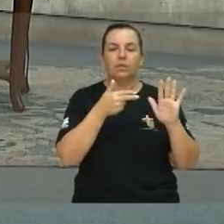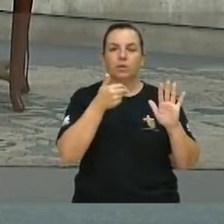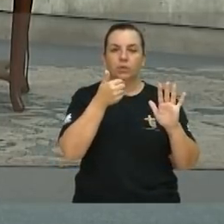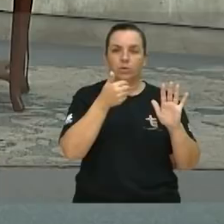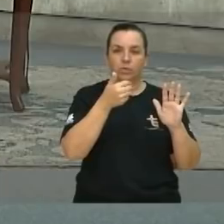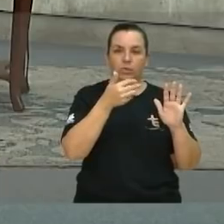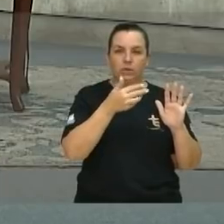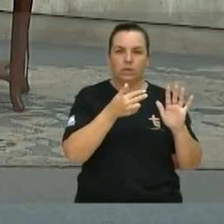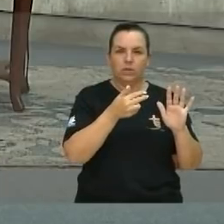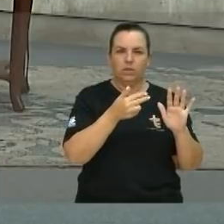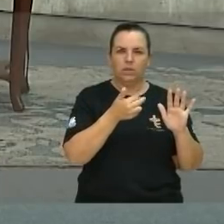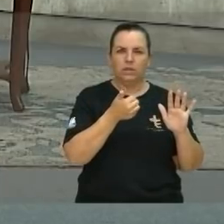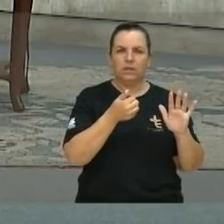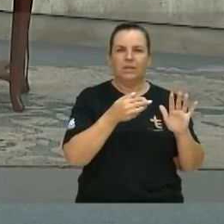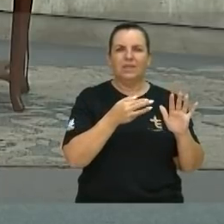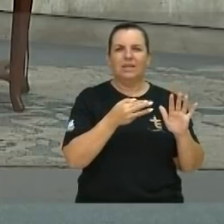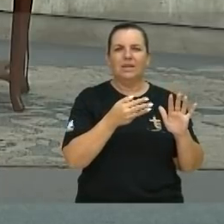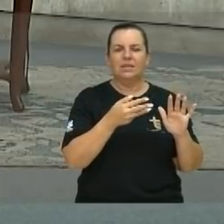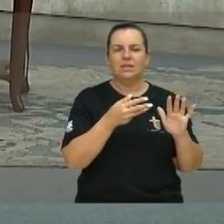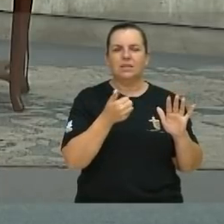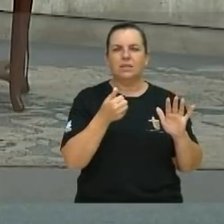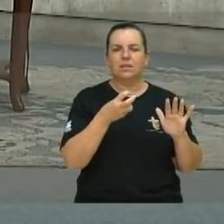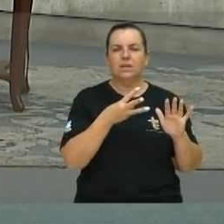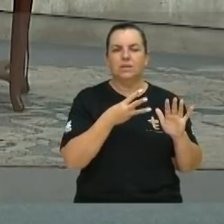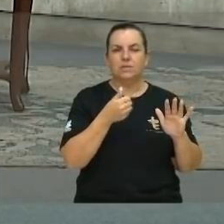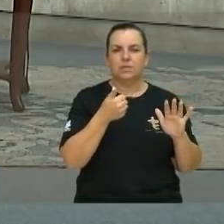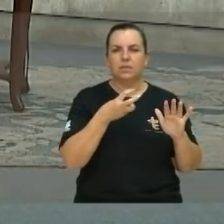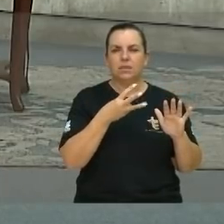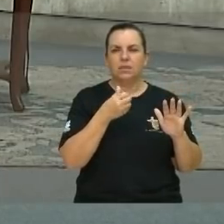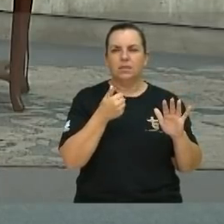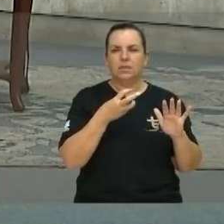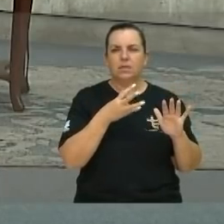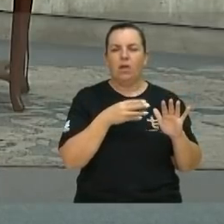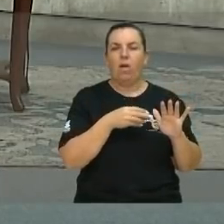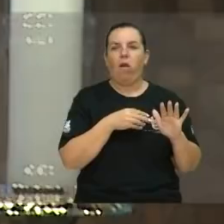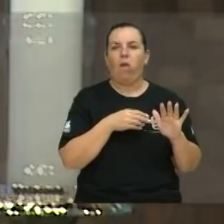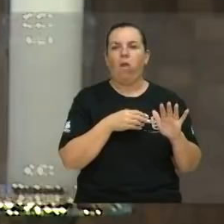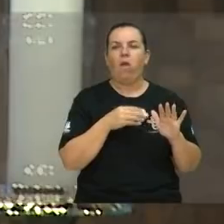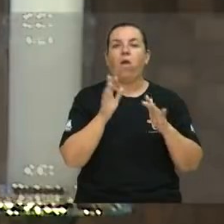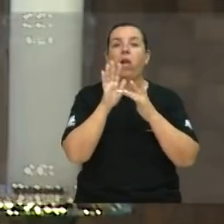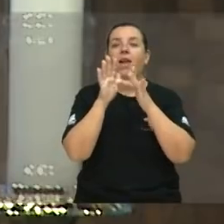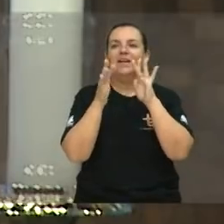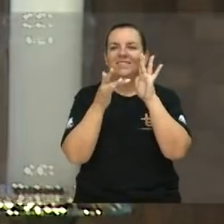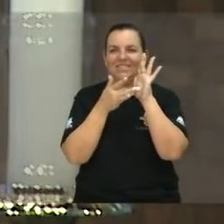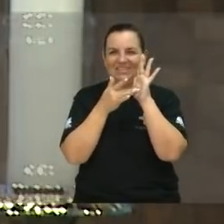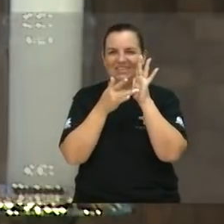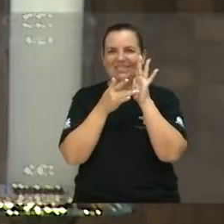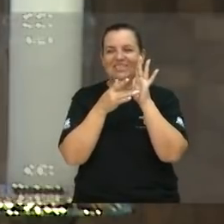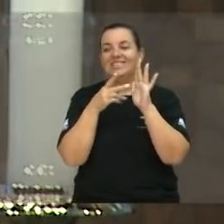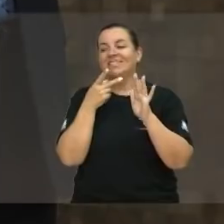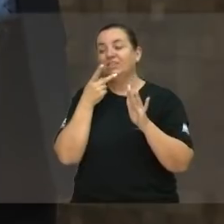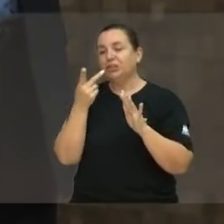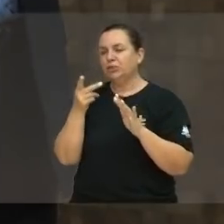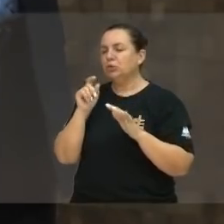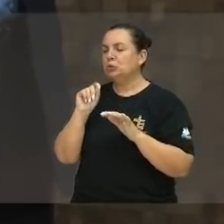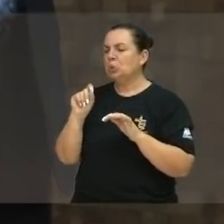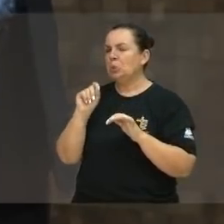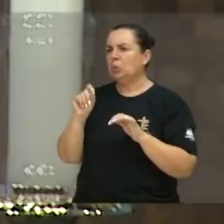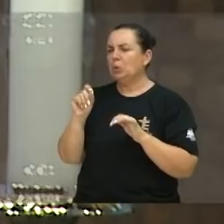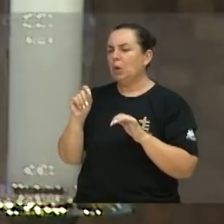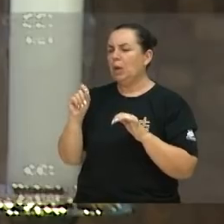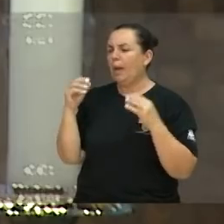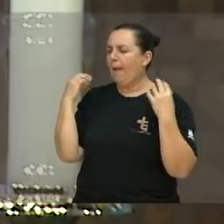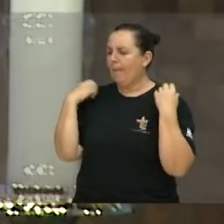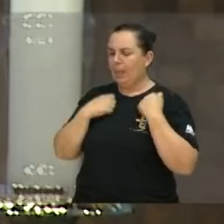favor 1310 chegando aqui não é depois de jesus lhe disse quem se